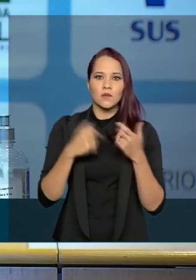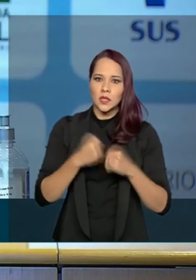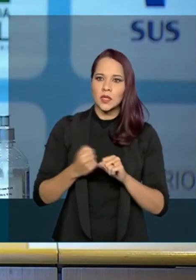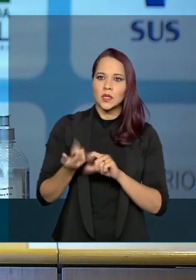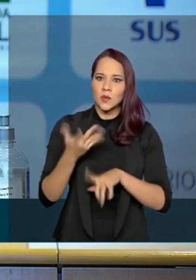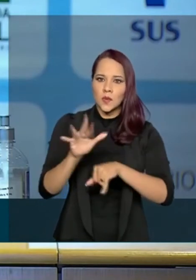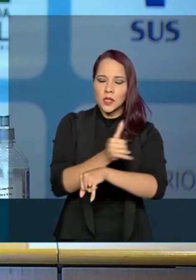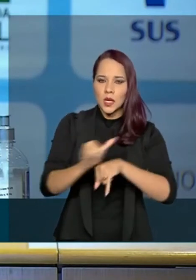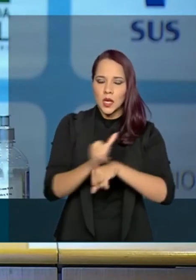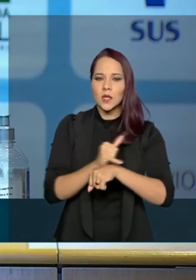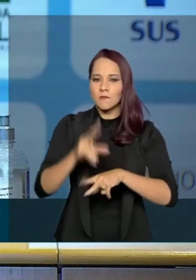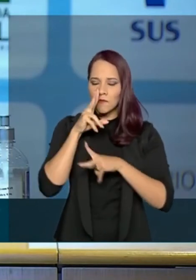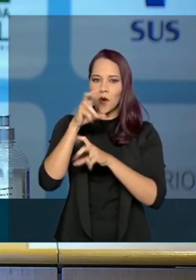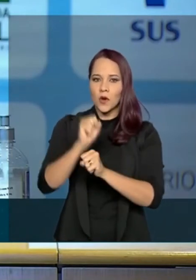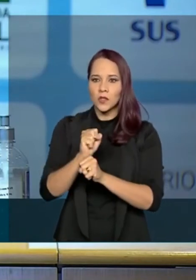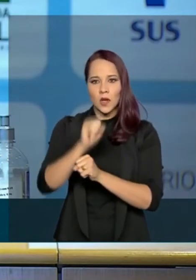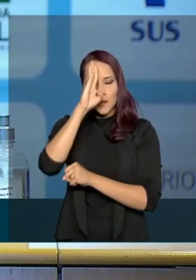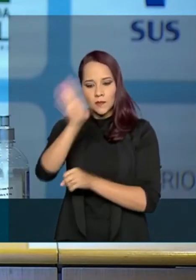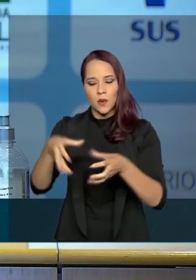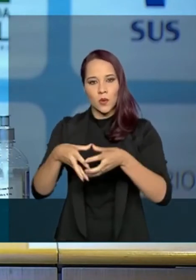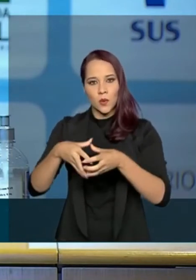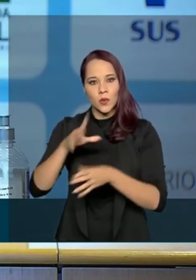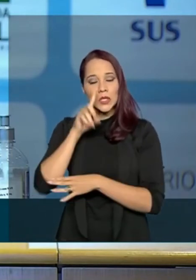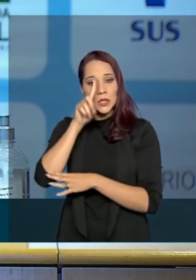robusta, priorizando os grupos de risco.